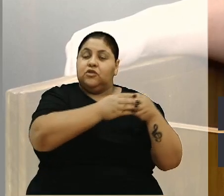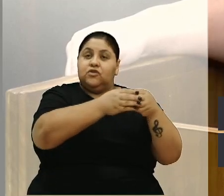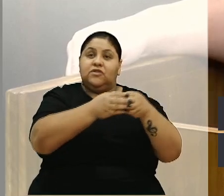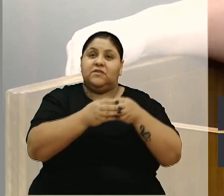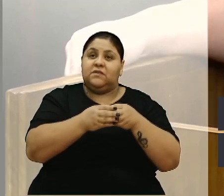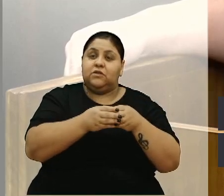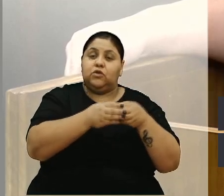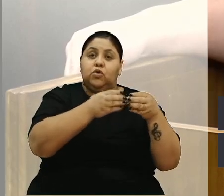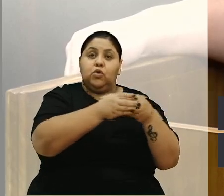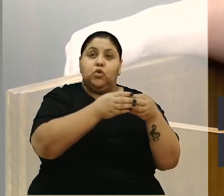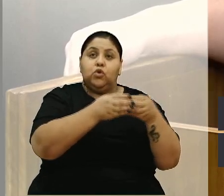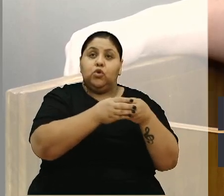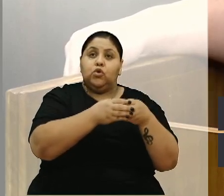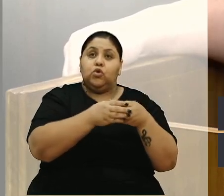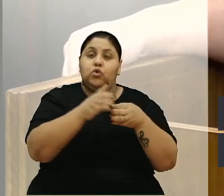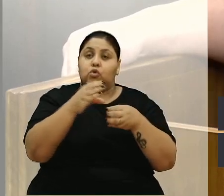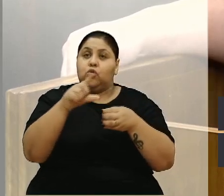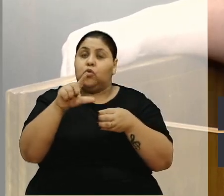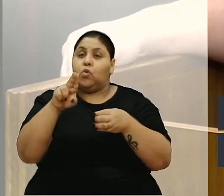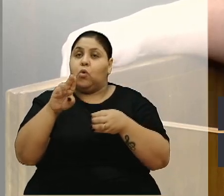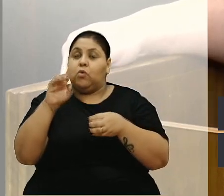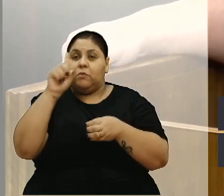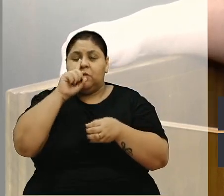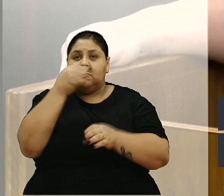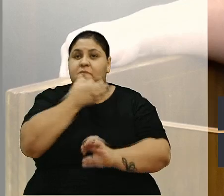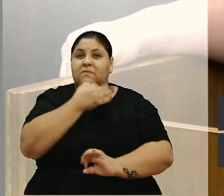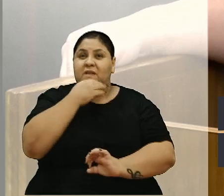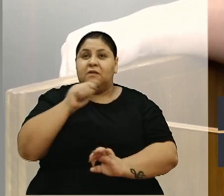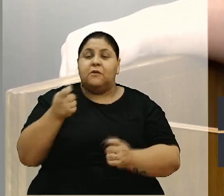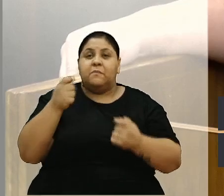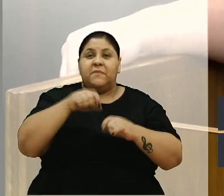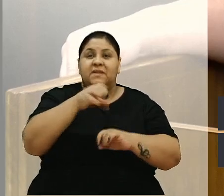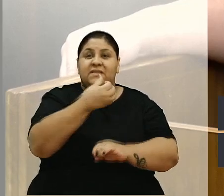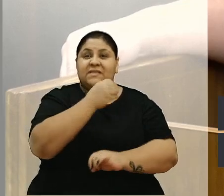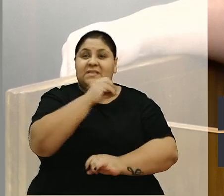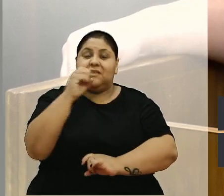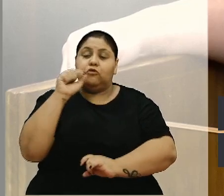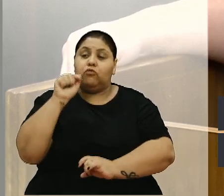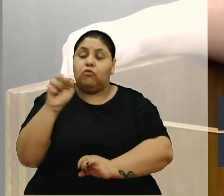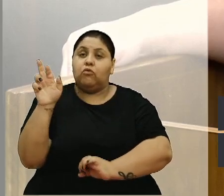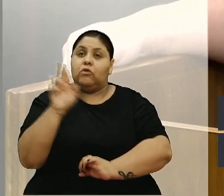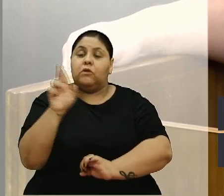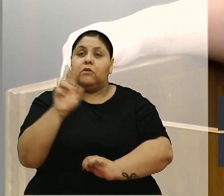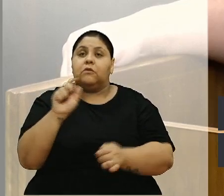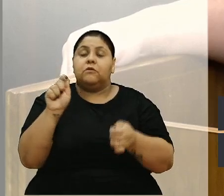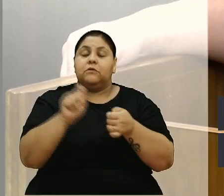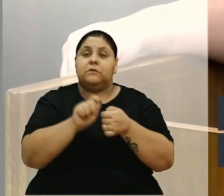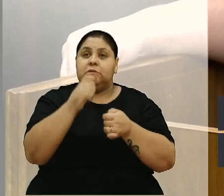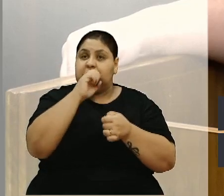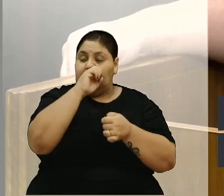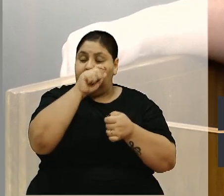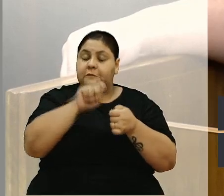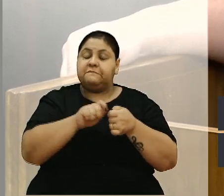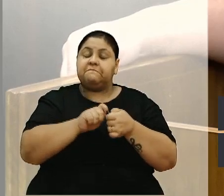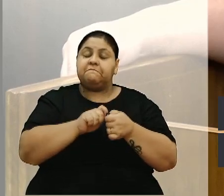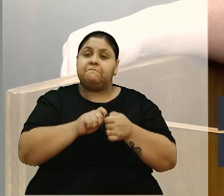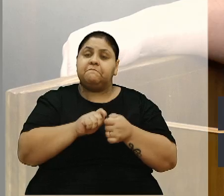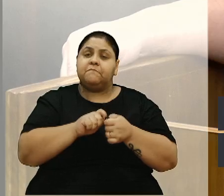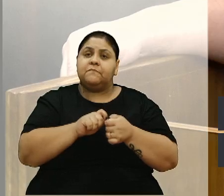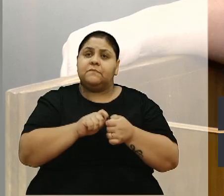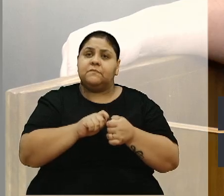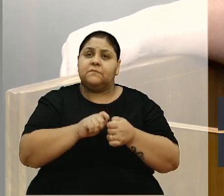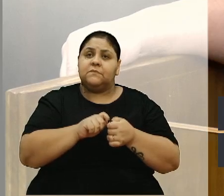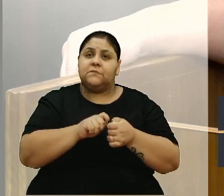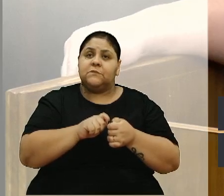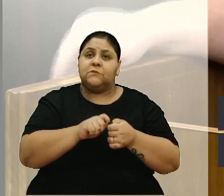Sul, elas precisam de R$600 mil para fazer a sua